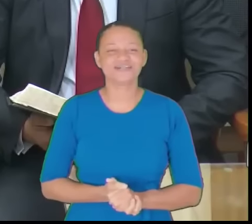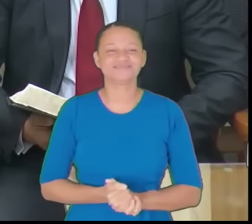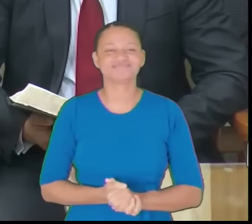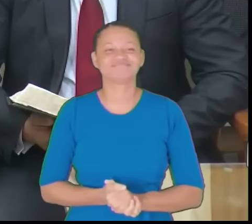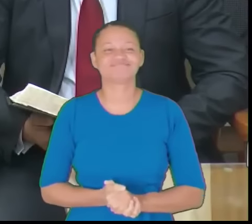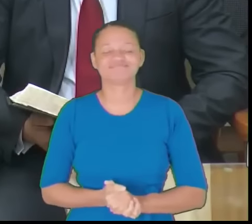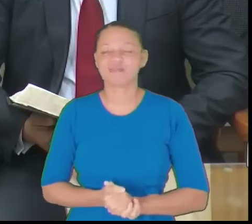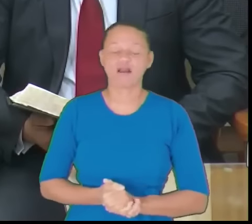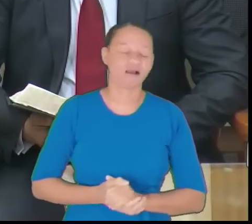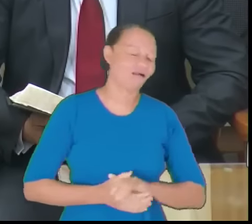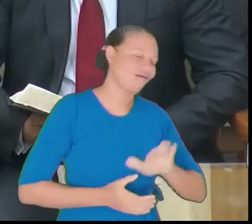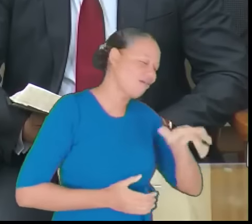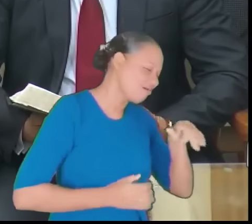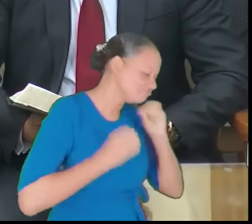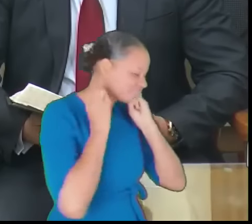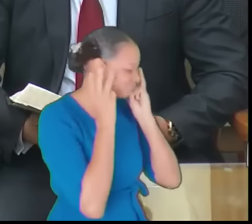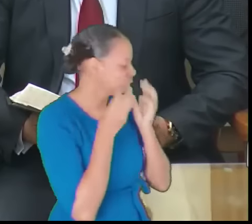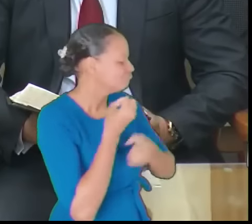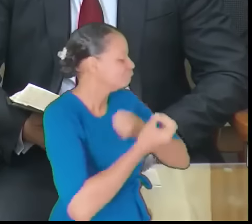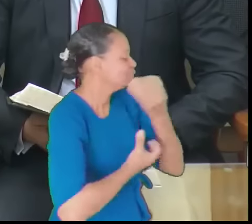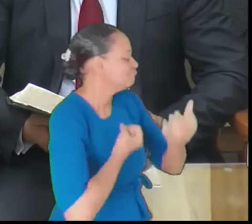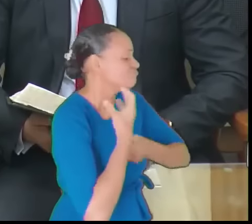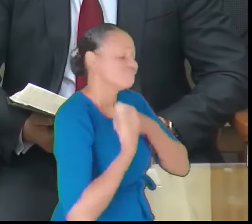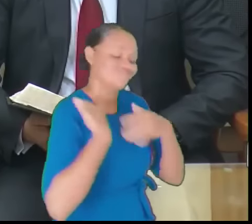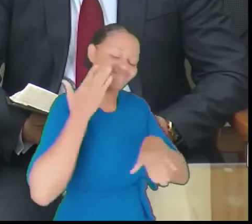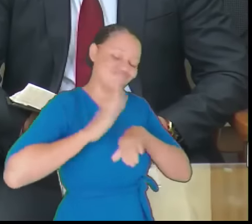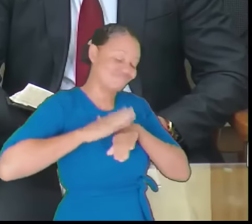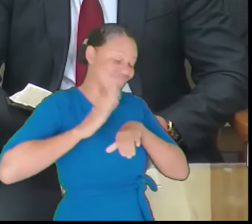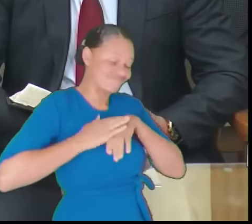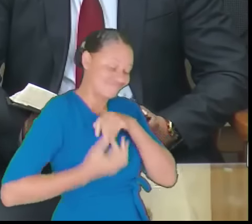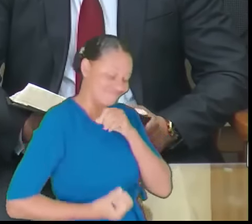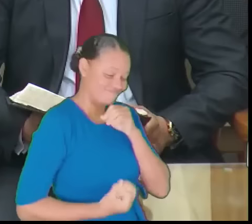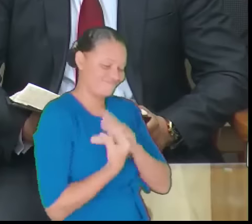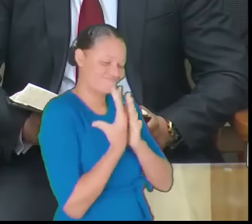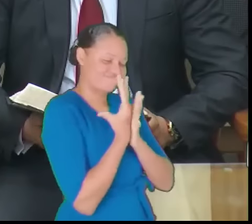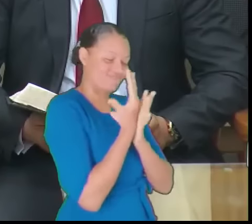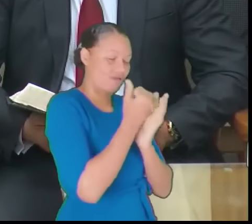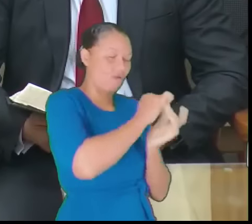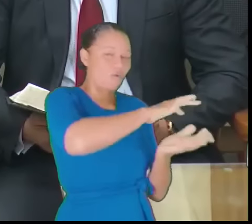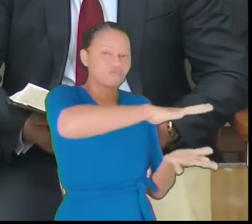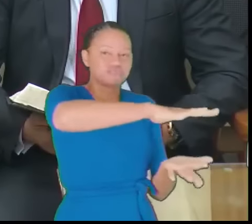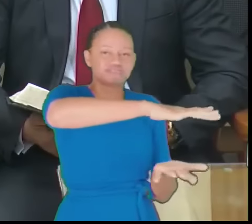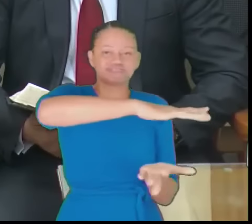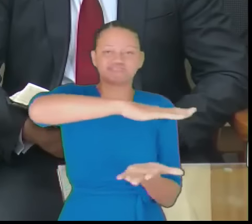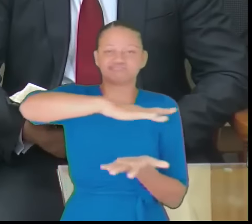Olha, Moisés, eu vou te contar como foi que eu criei o universo.